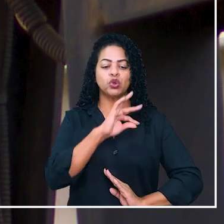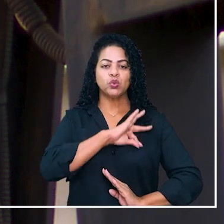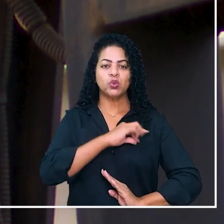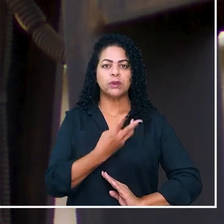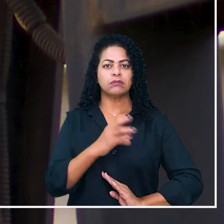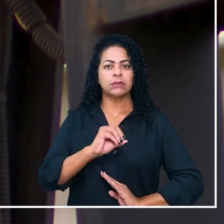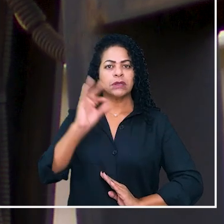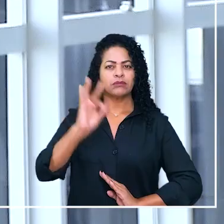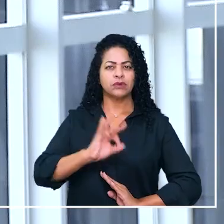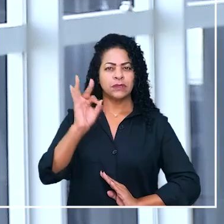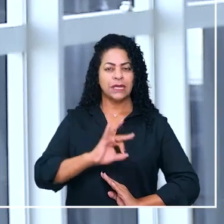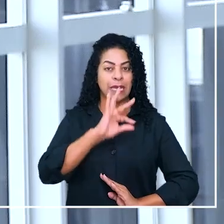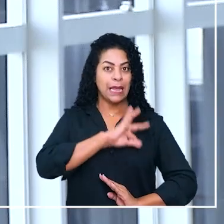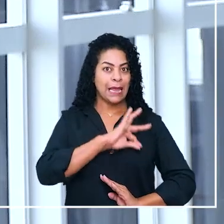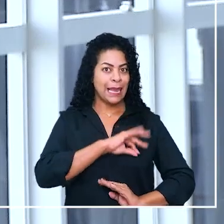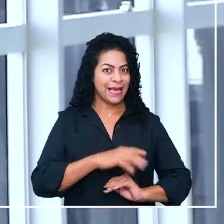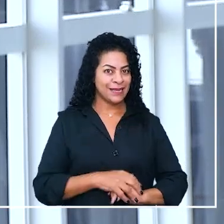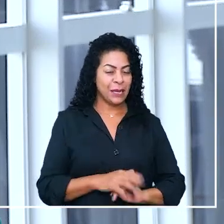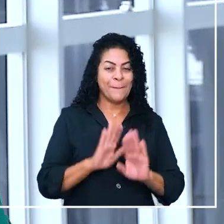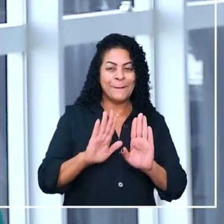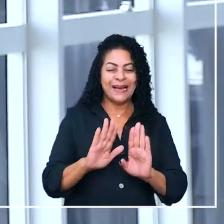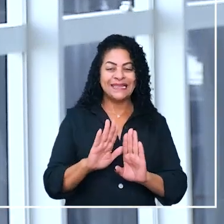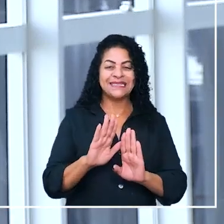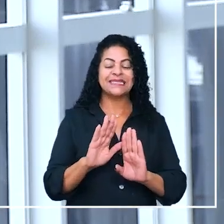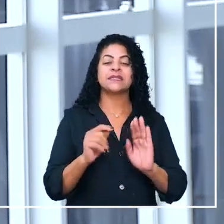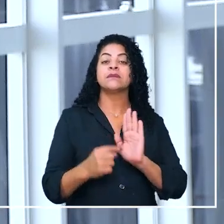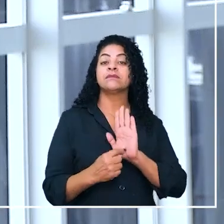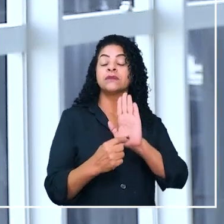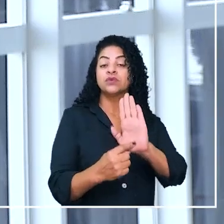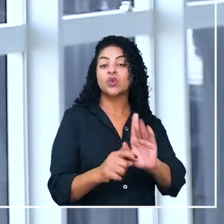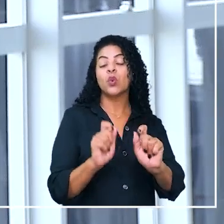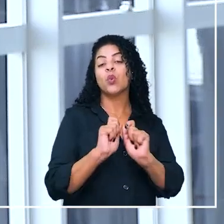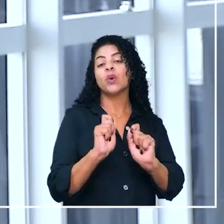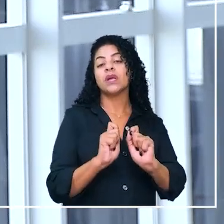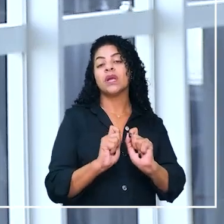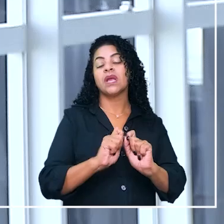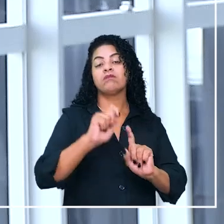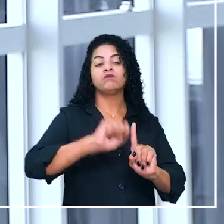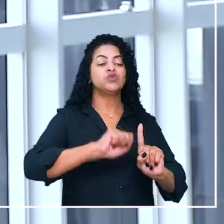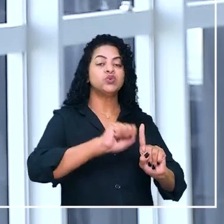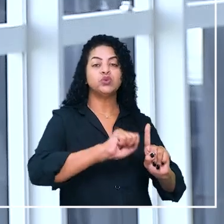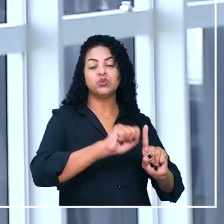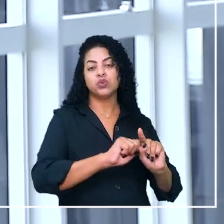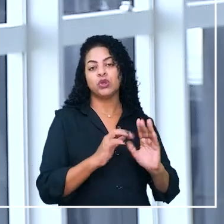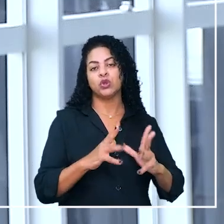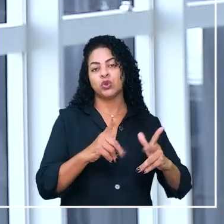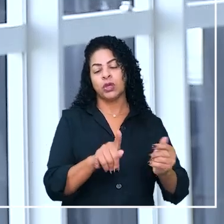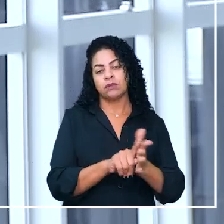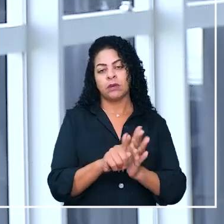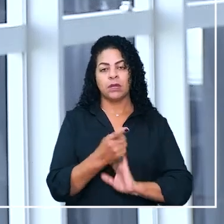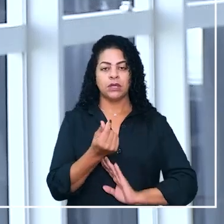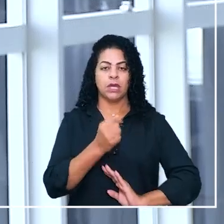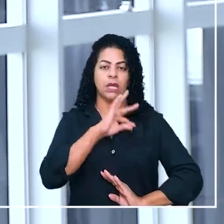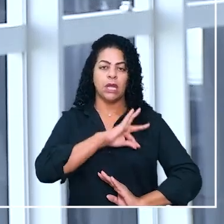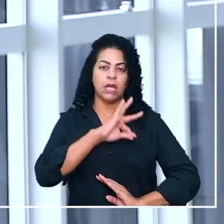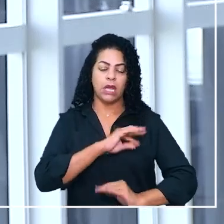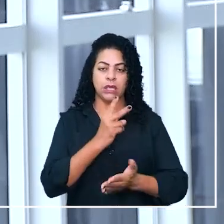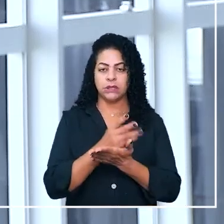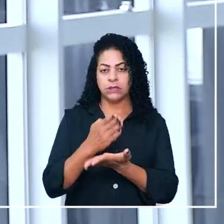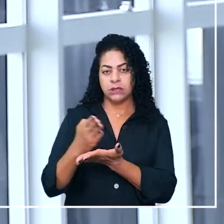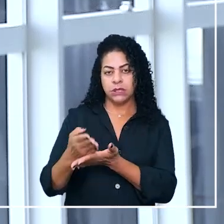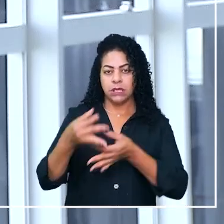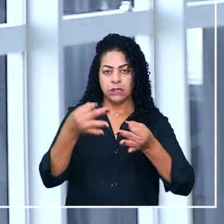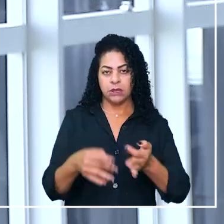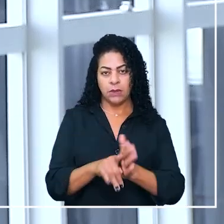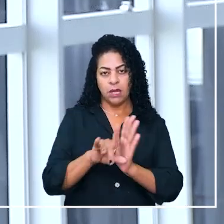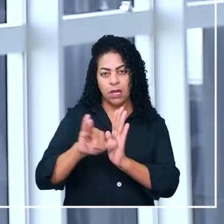30% do salário base. Na Justiça, ele alegou que a parcela deveria incidir sobre todas as verbas salariais,